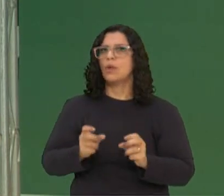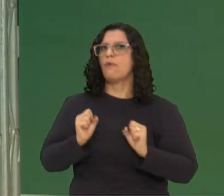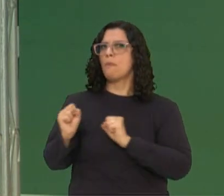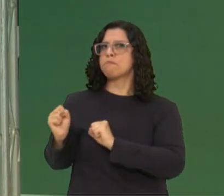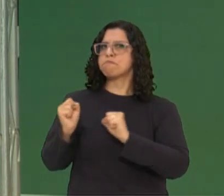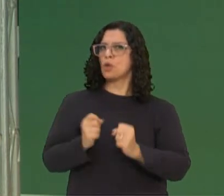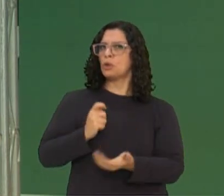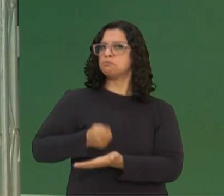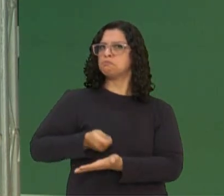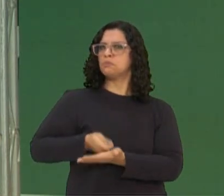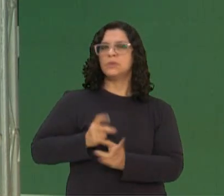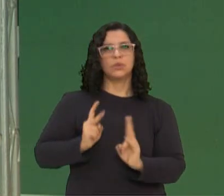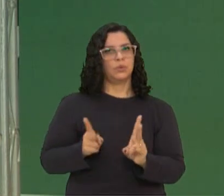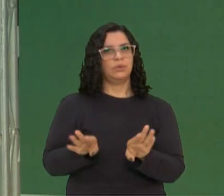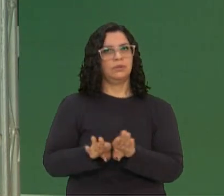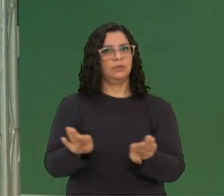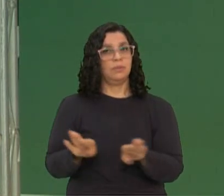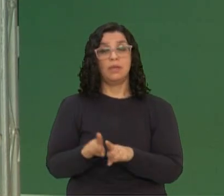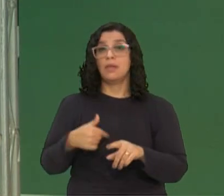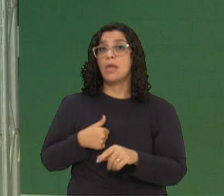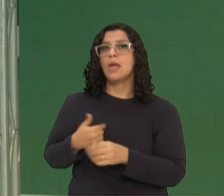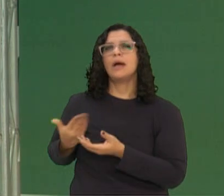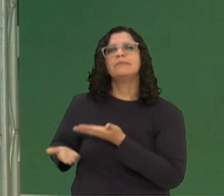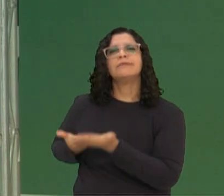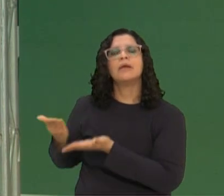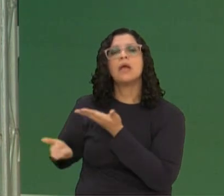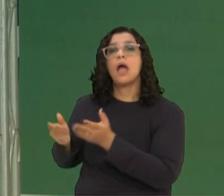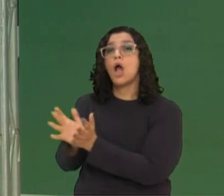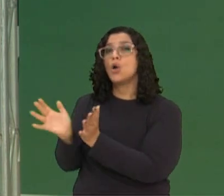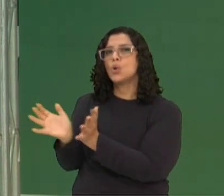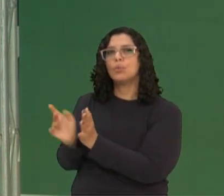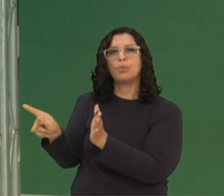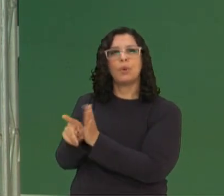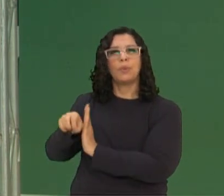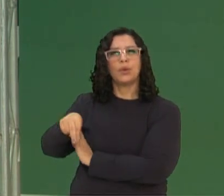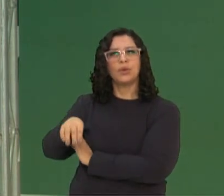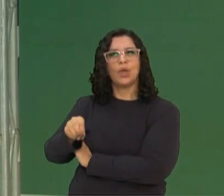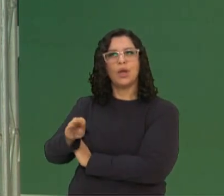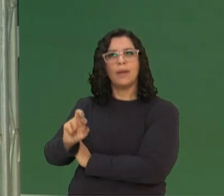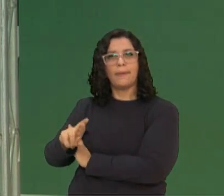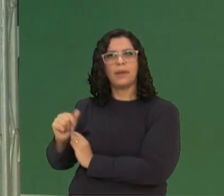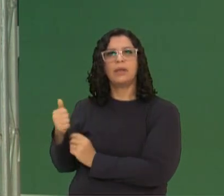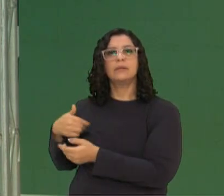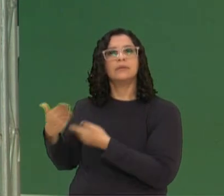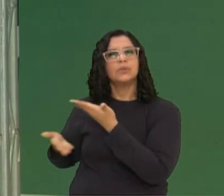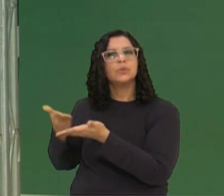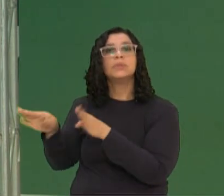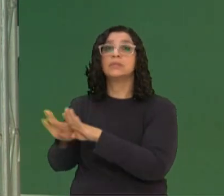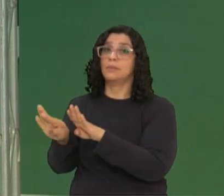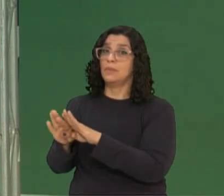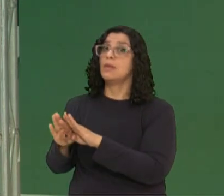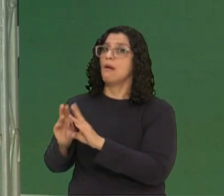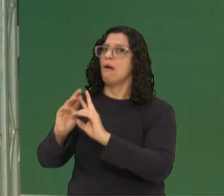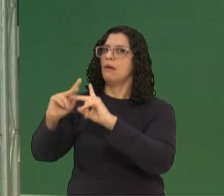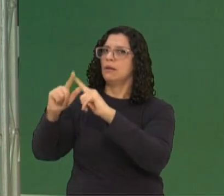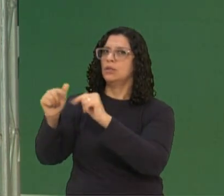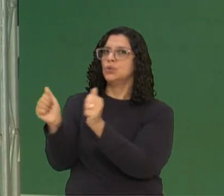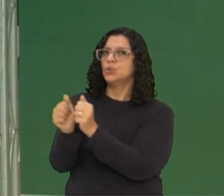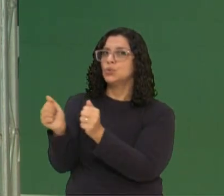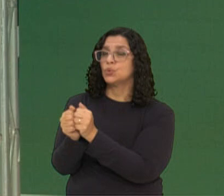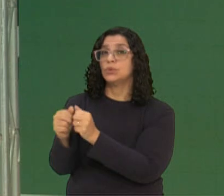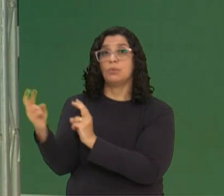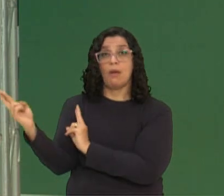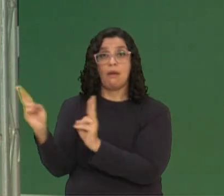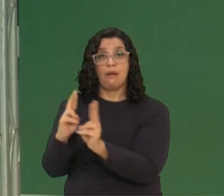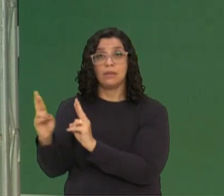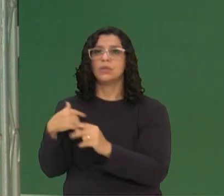seu poder absoluto e nem de conceder privilégios à sua nobreza e ao seu clero. Então, lembre-se,